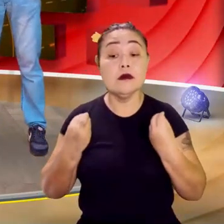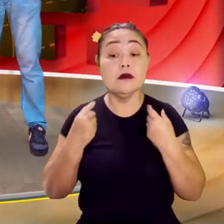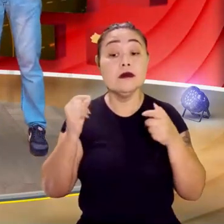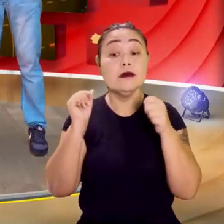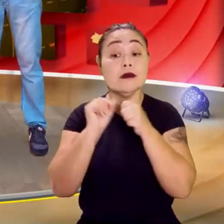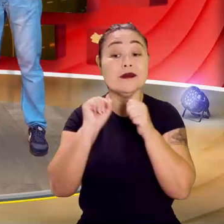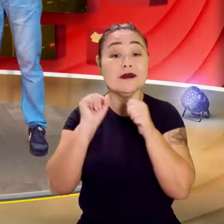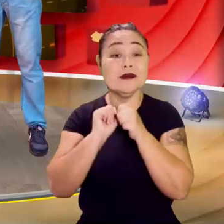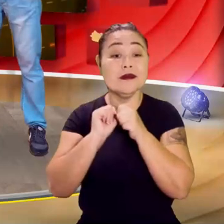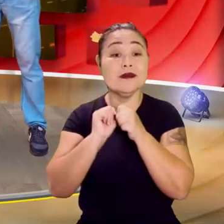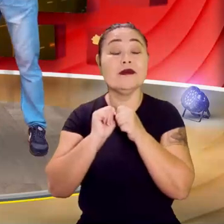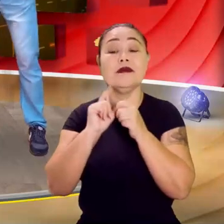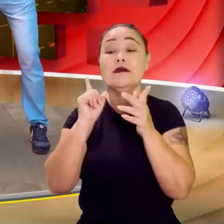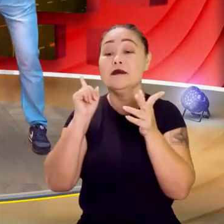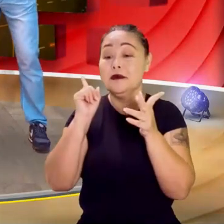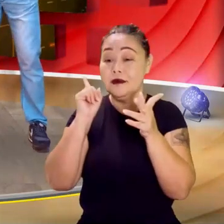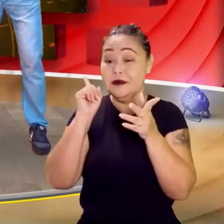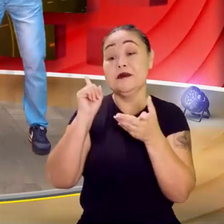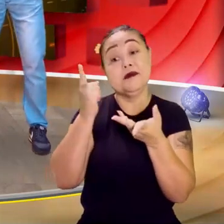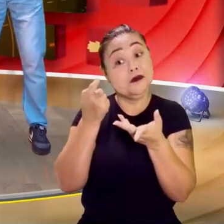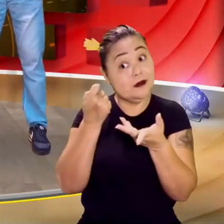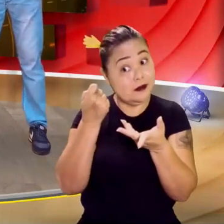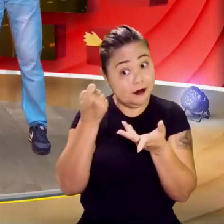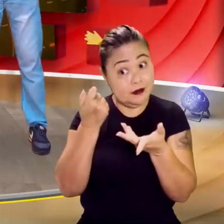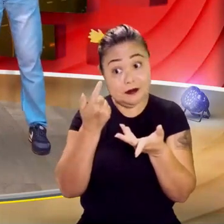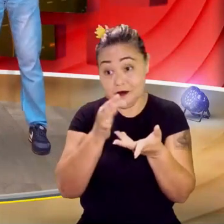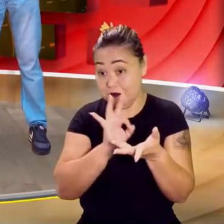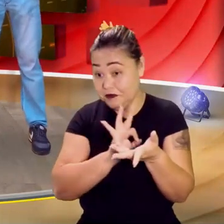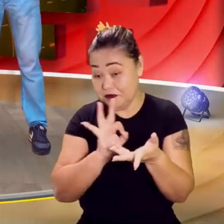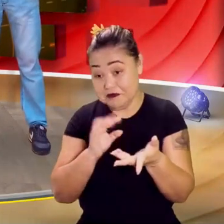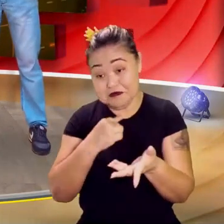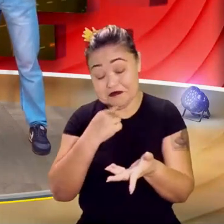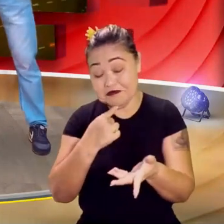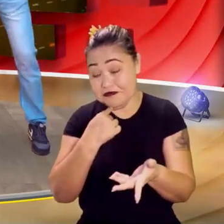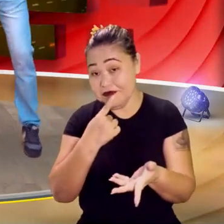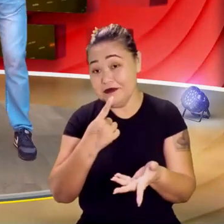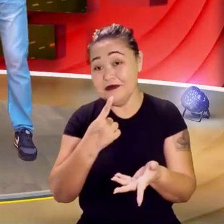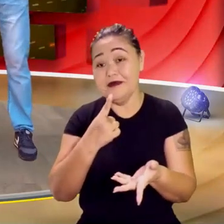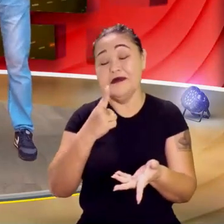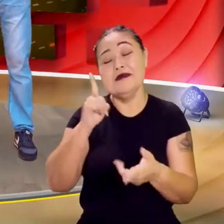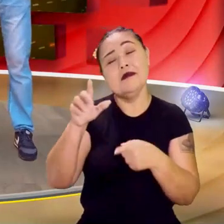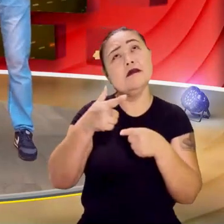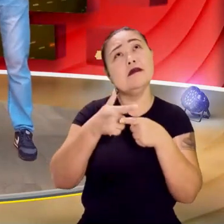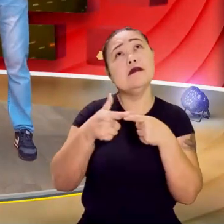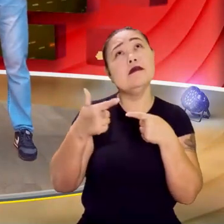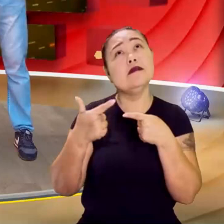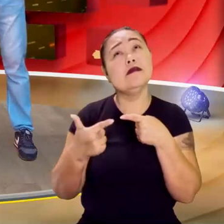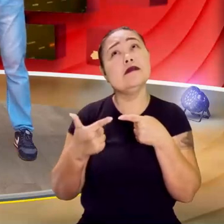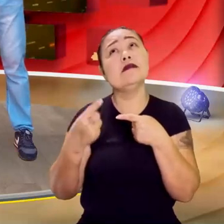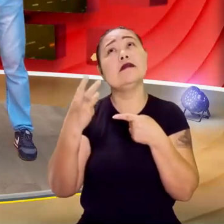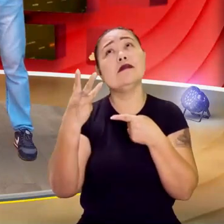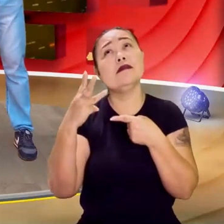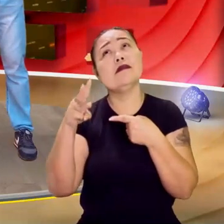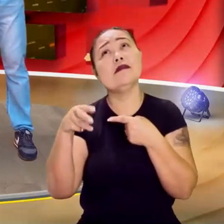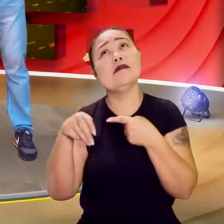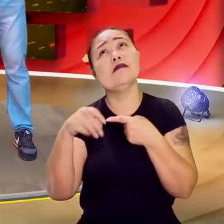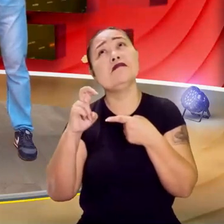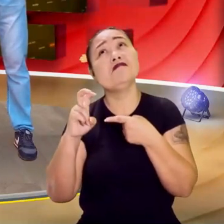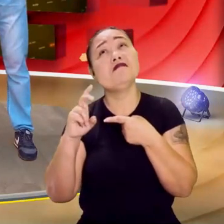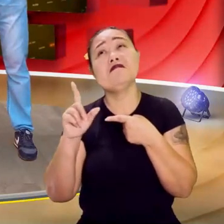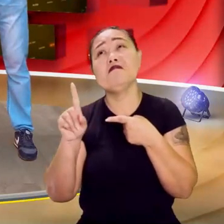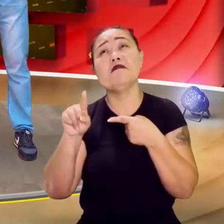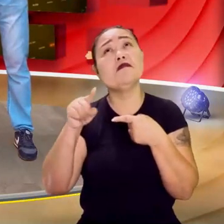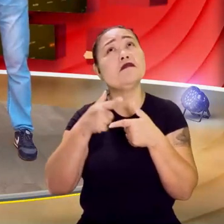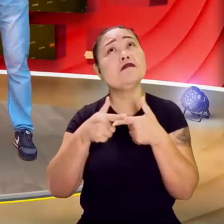Como eu vou fazer isso? Muito pouco provável, né? Não dá tem como. Dá para dividir por 2, vai ficar 3,5.